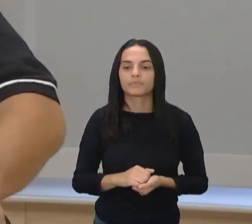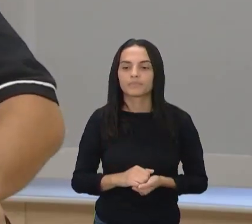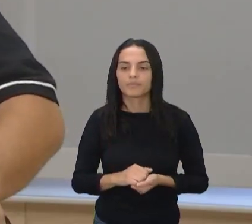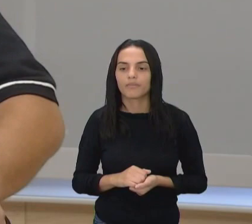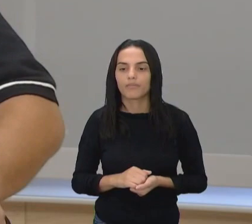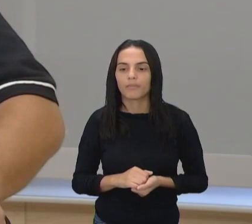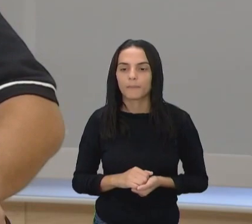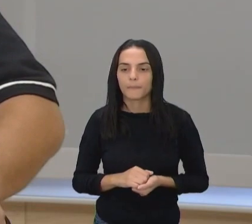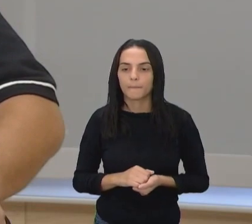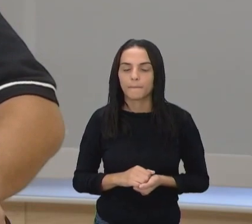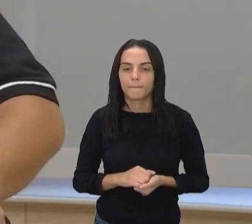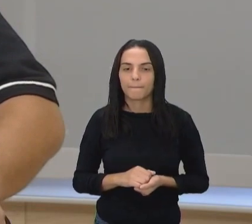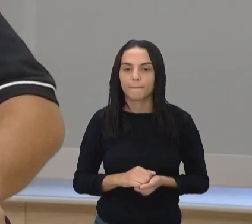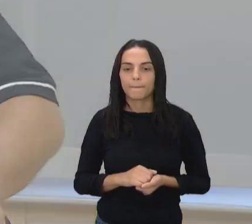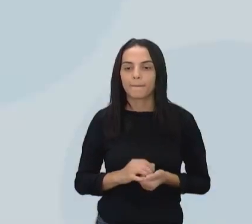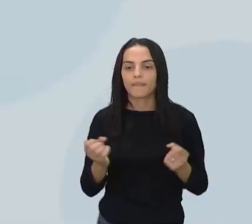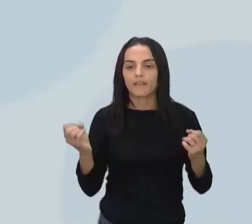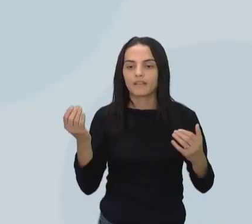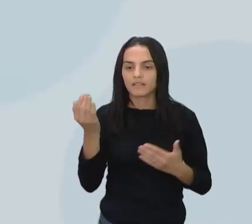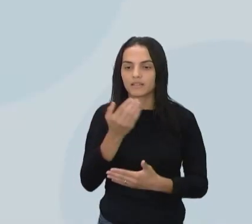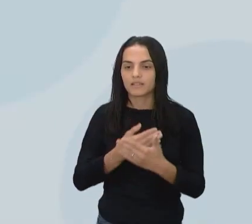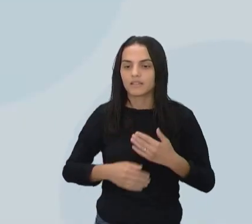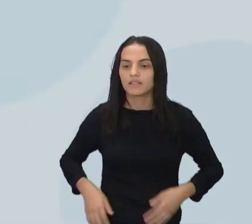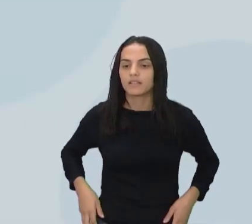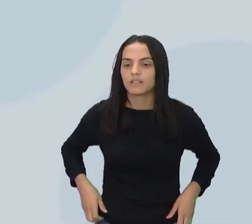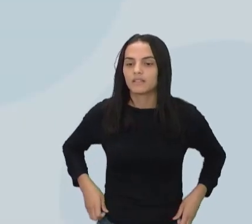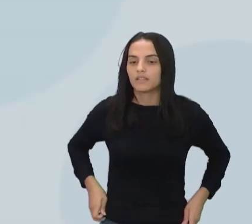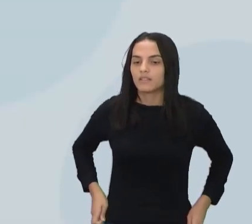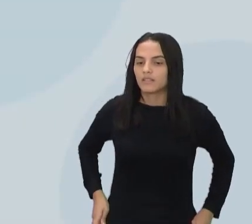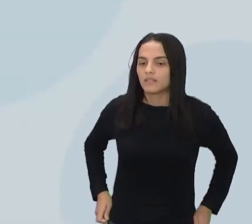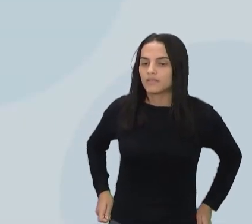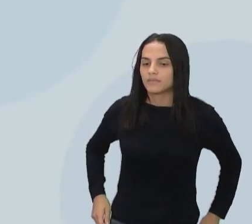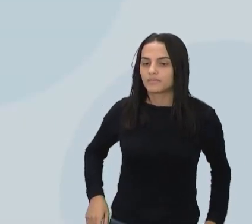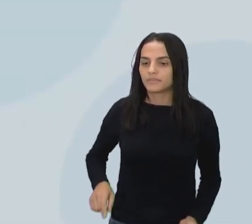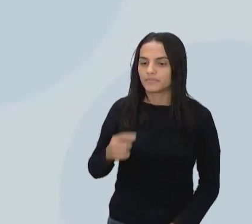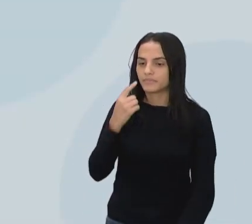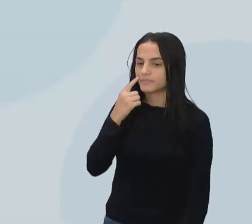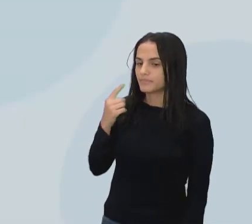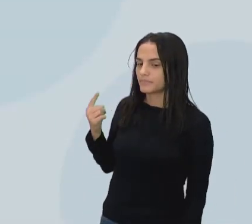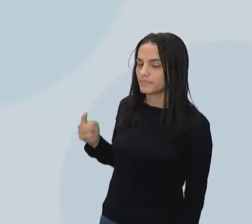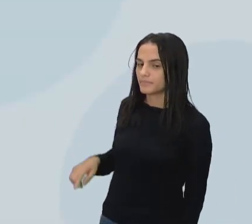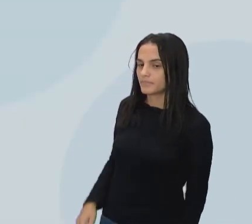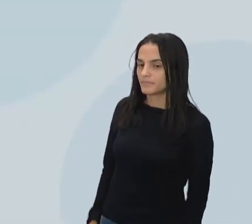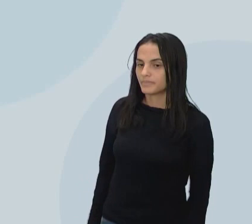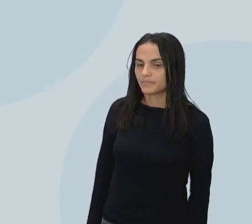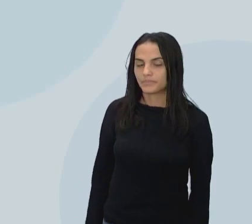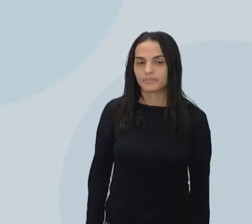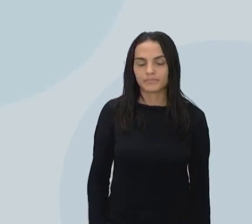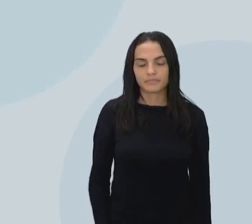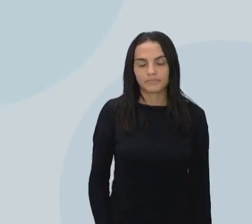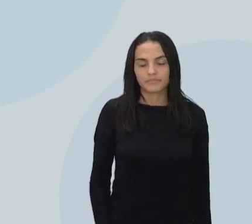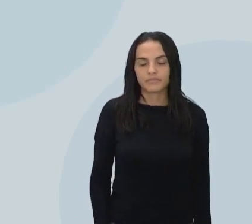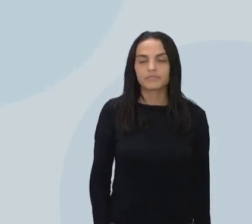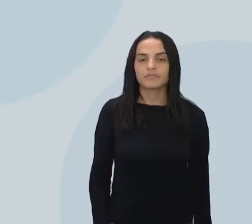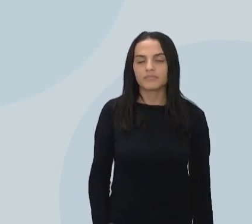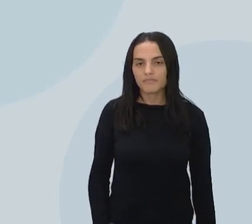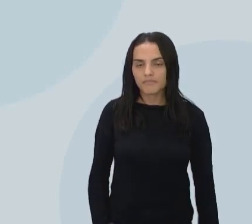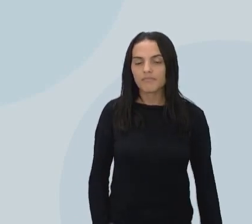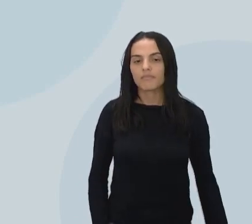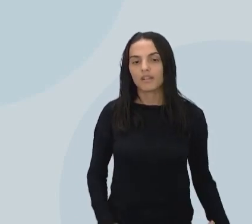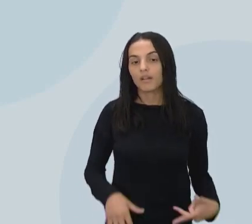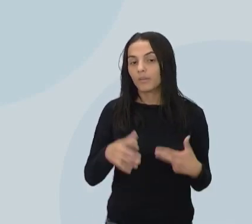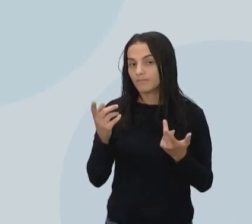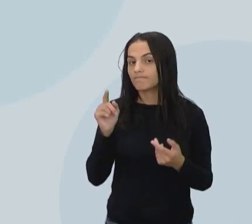ali está na tela aí, você pode observar, estudante, você pode estar observando que